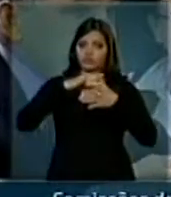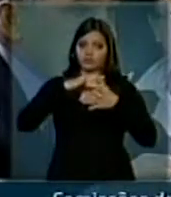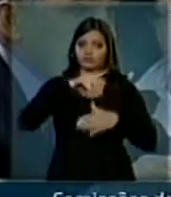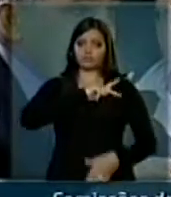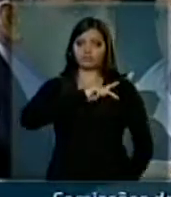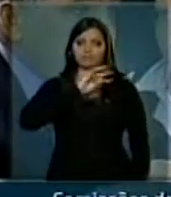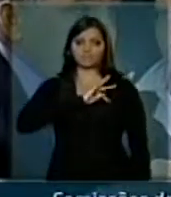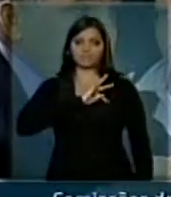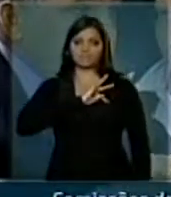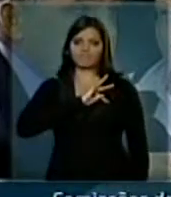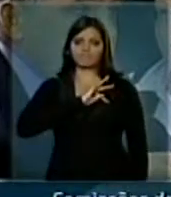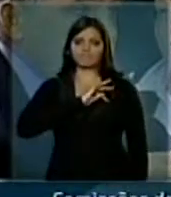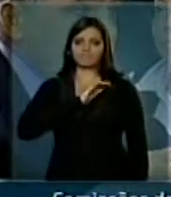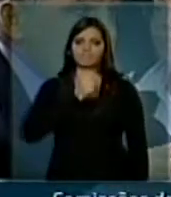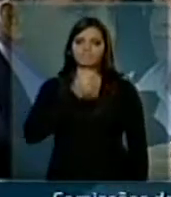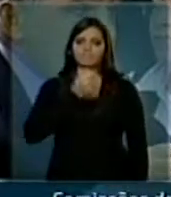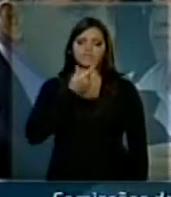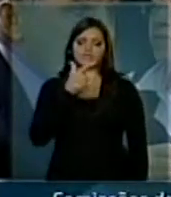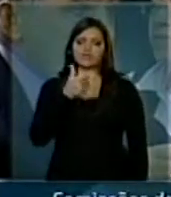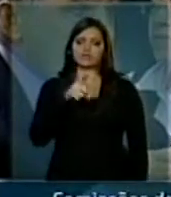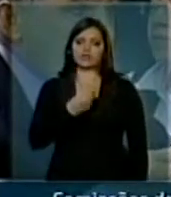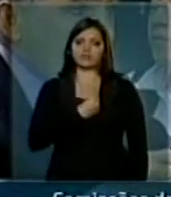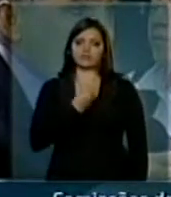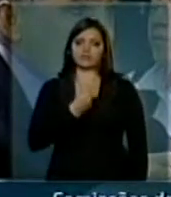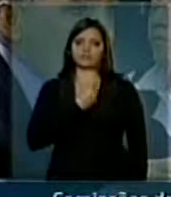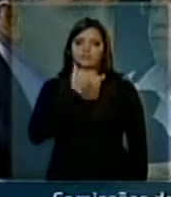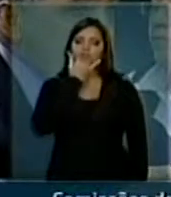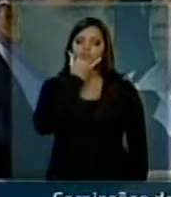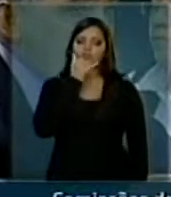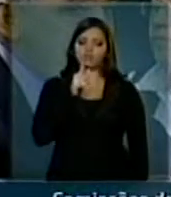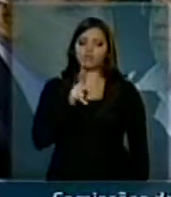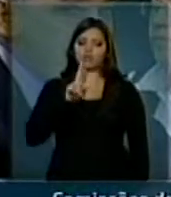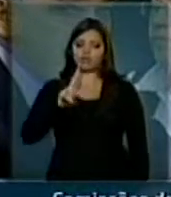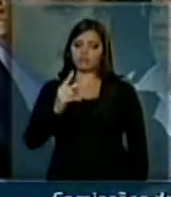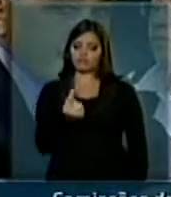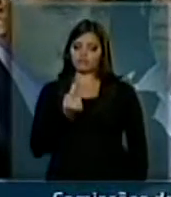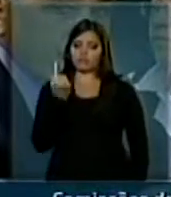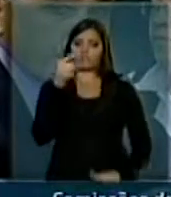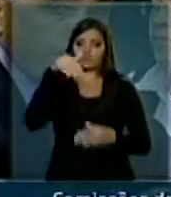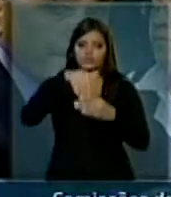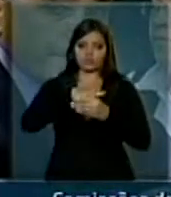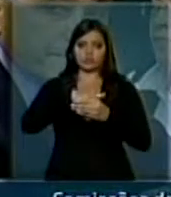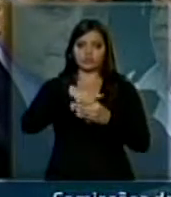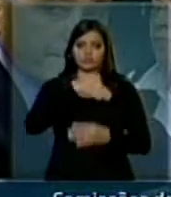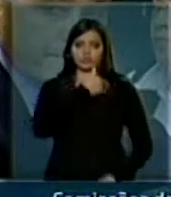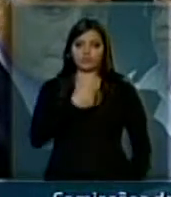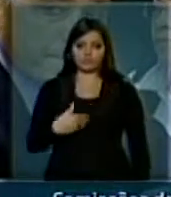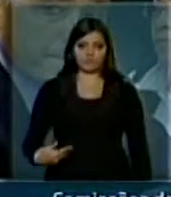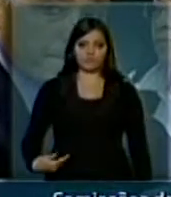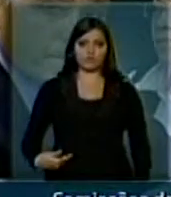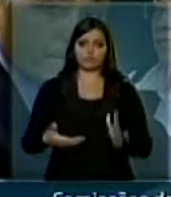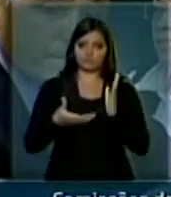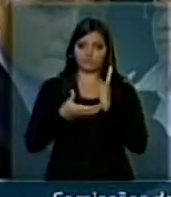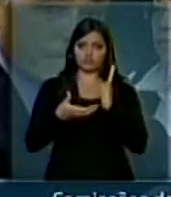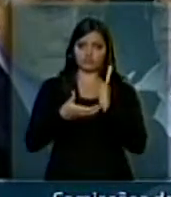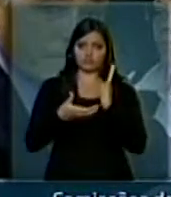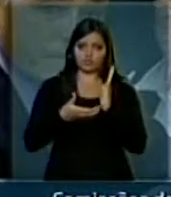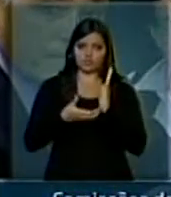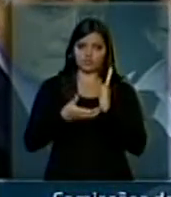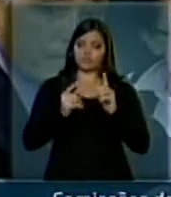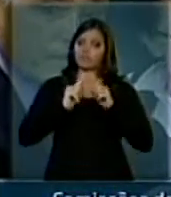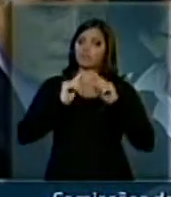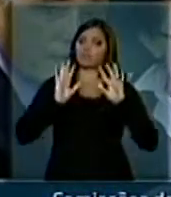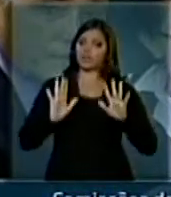não está presente, até porque ontem anunciou independência em relação às votações do governo nesta Câmara,